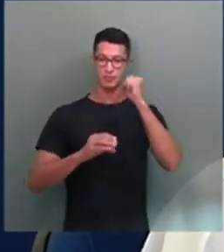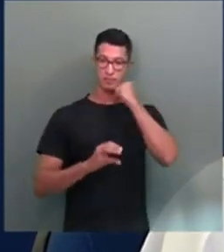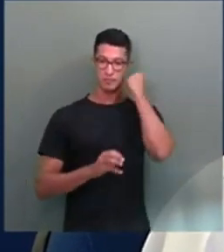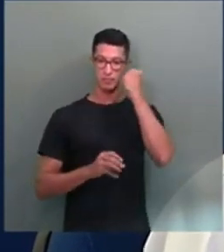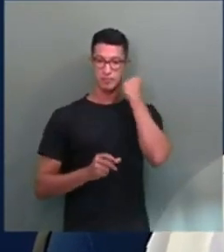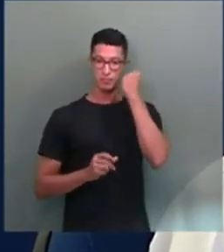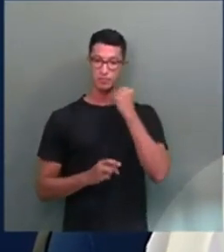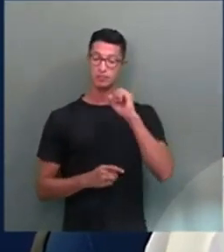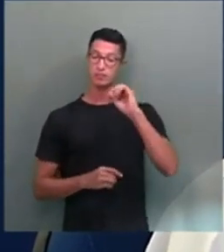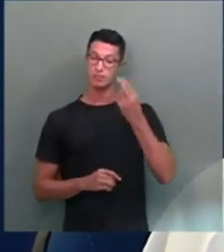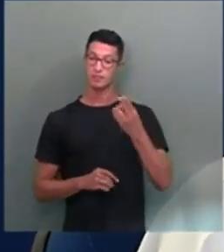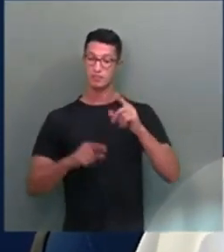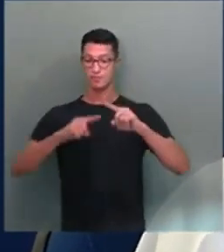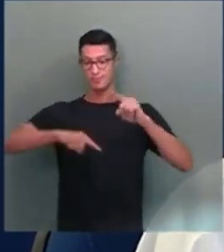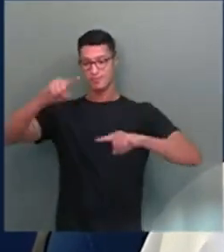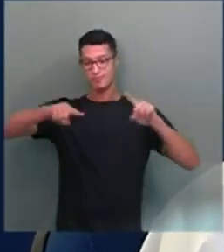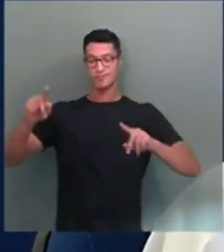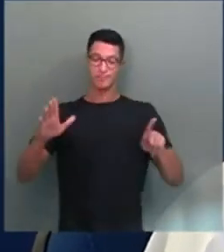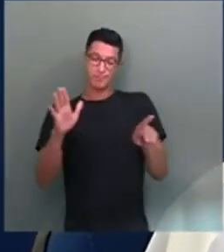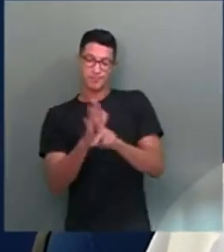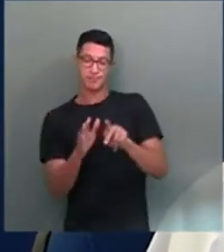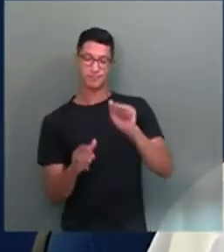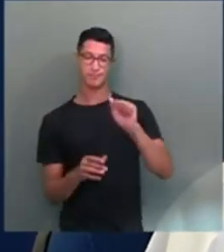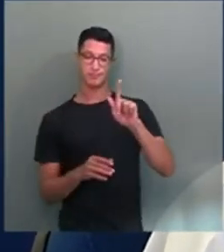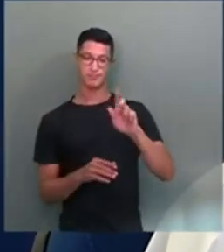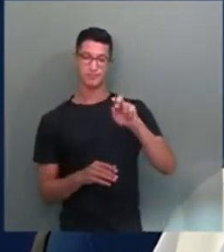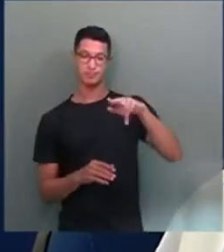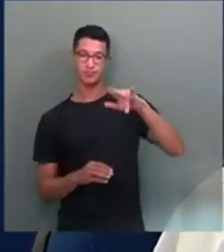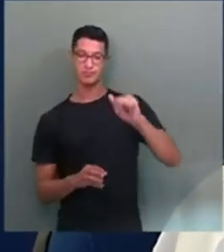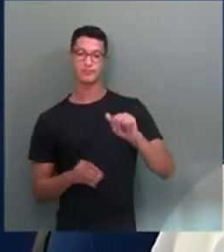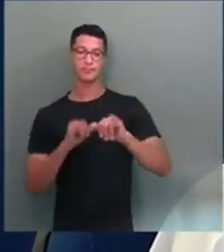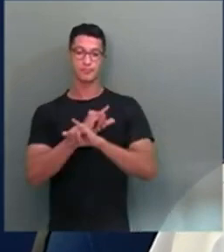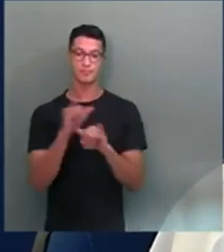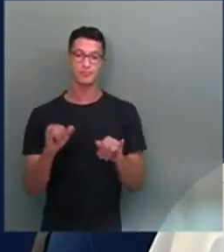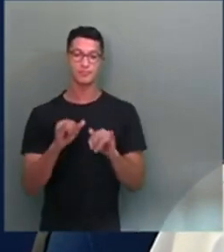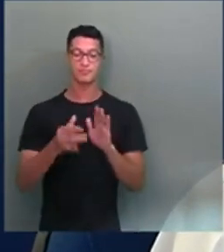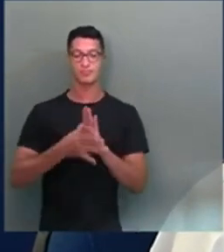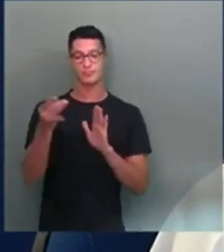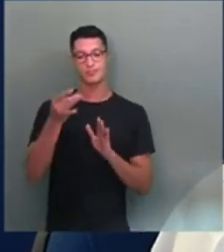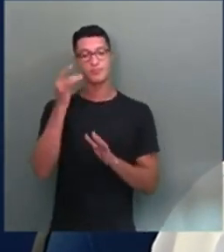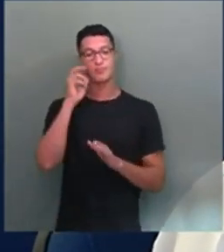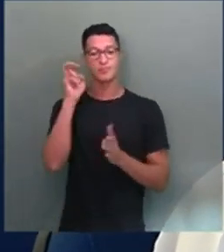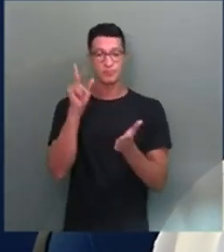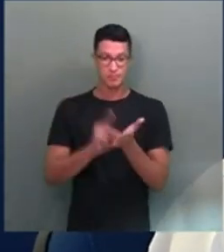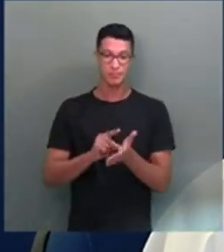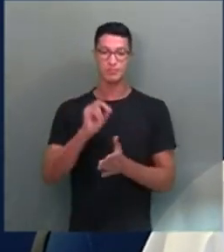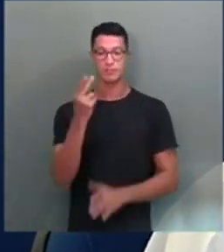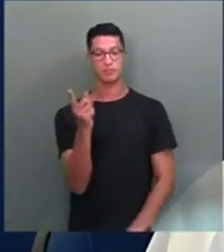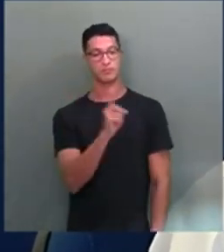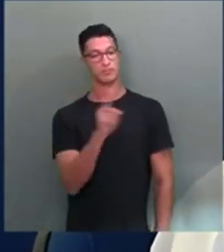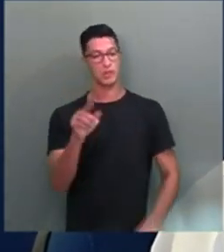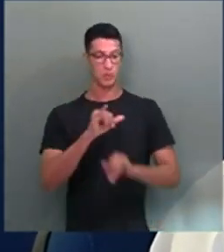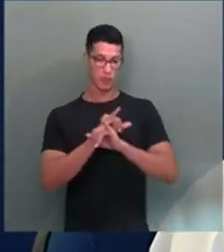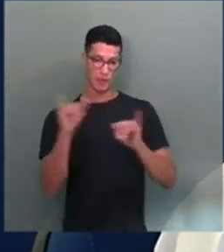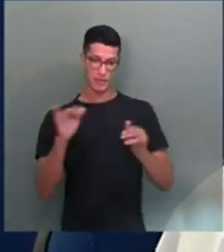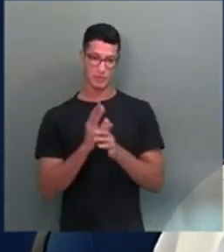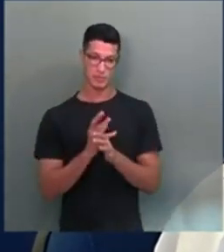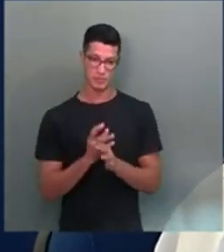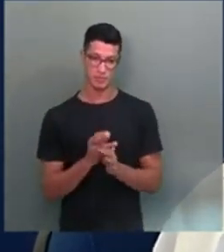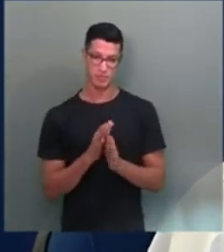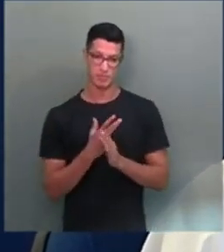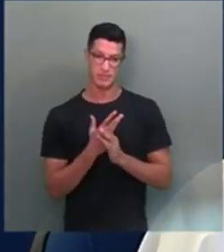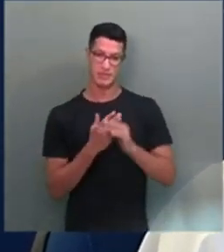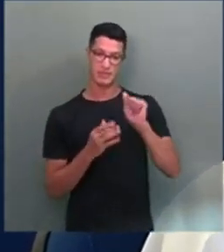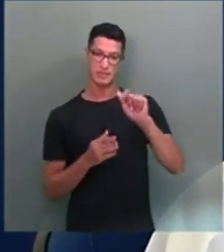Senado ou citam a própria agência como fonte para atestar a veracidade ou não de uma informação.